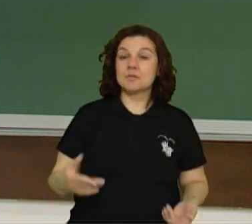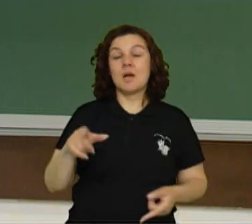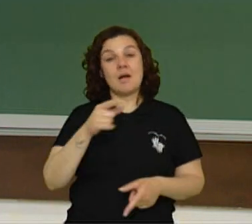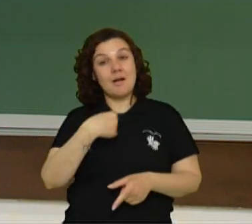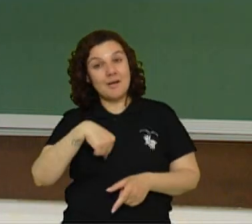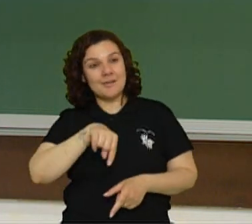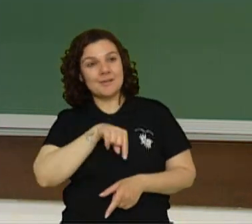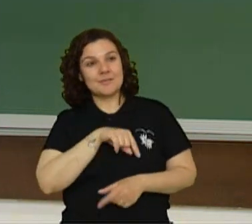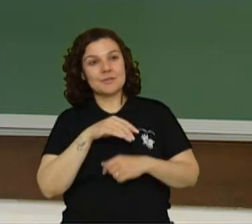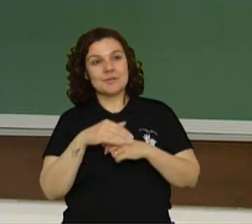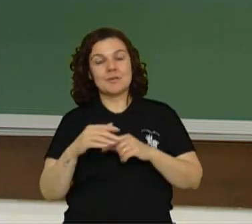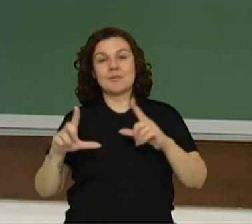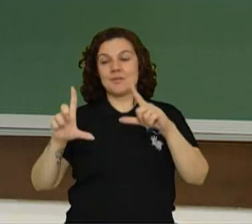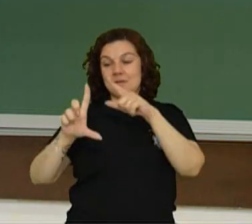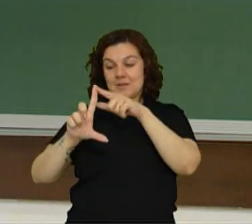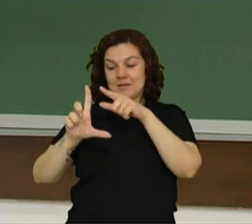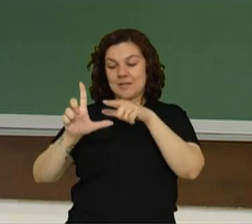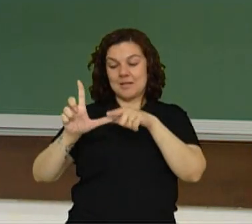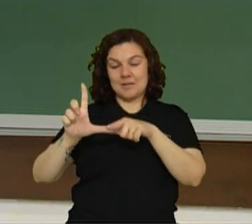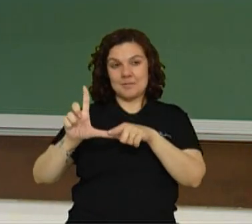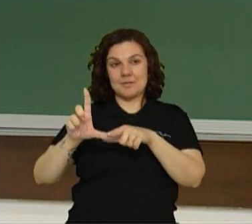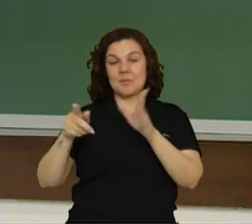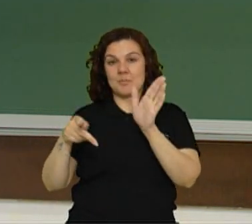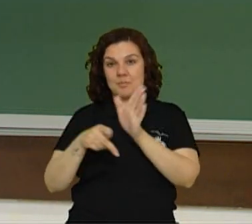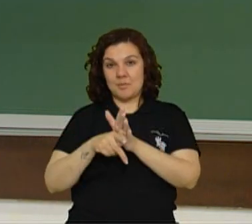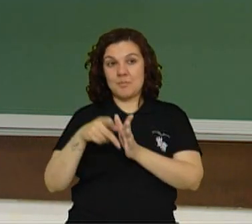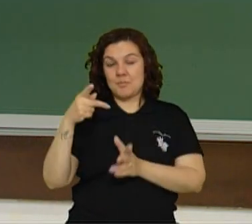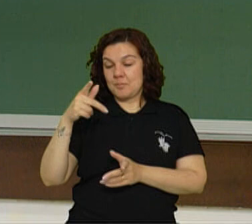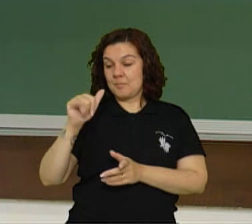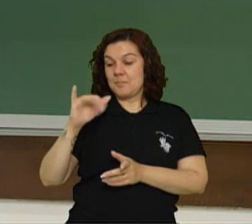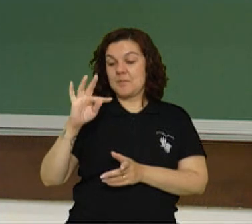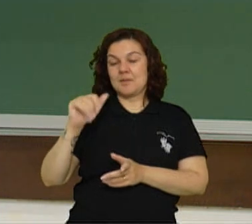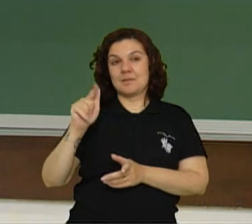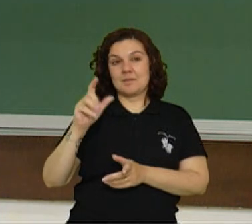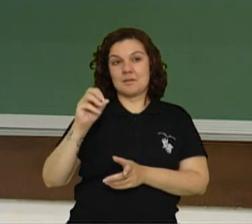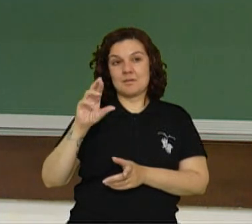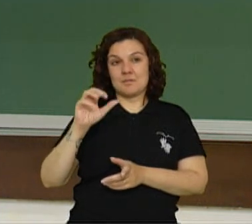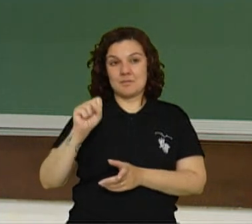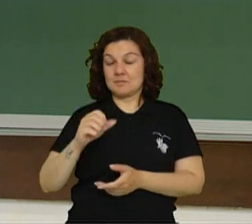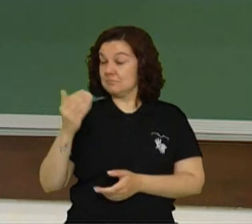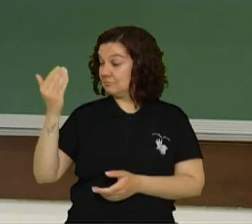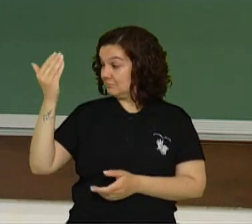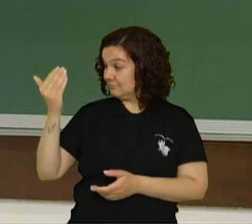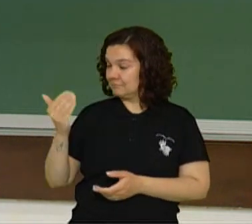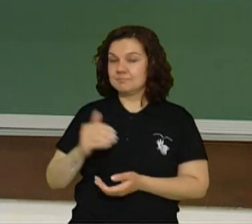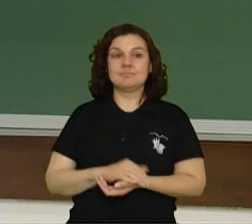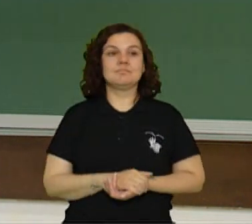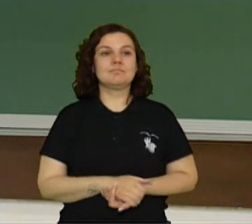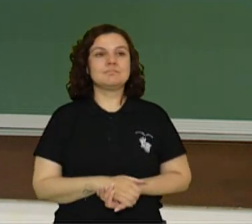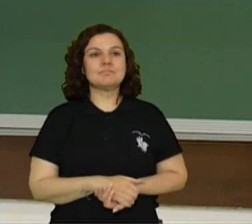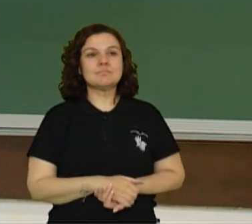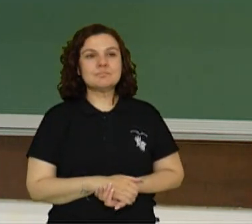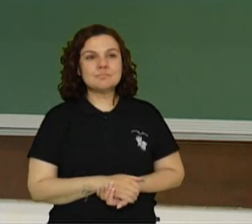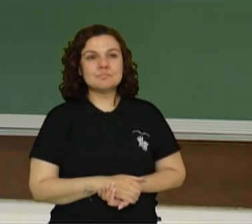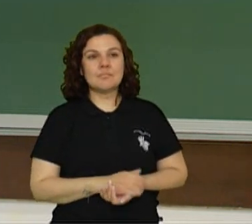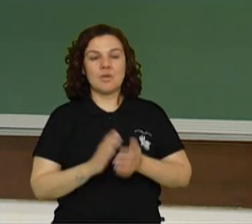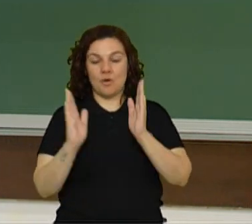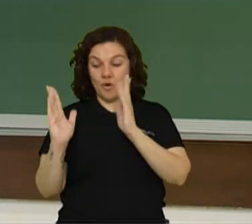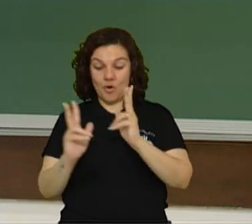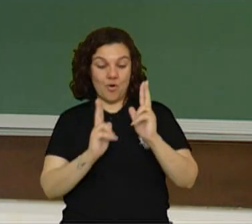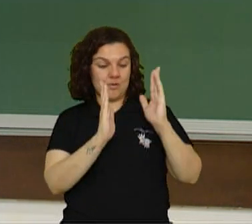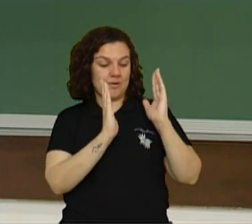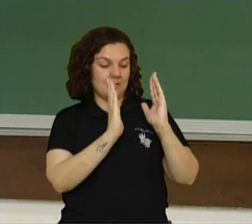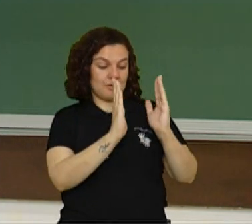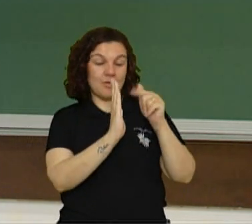dele, triângulo retângulo, teorema de Pitágoras. Aqui eu fiz um recortezinho só para mostrar aquilo que